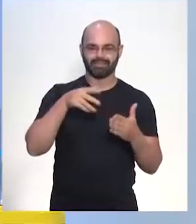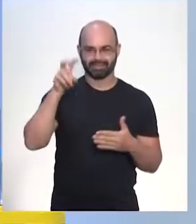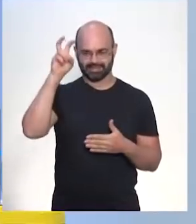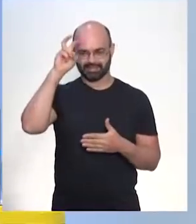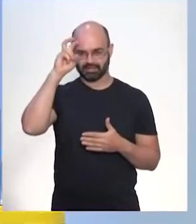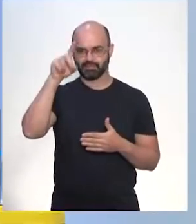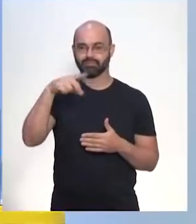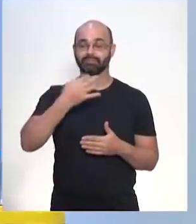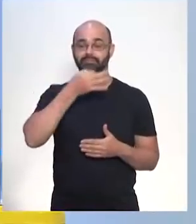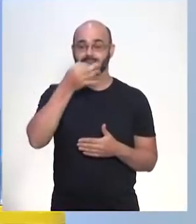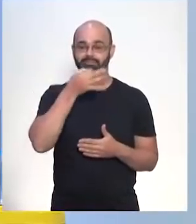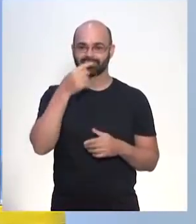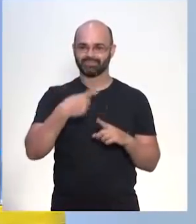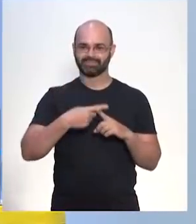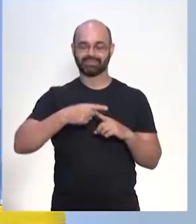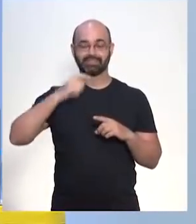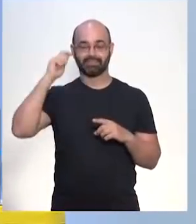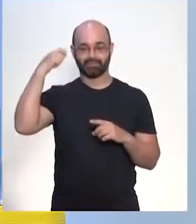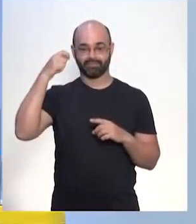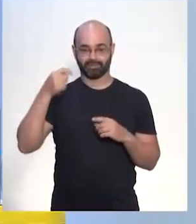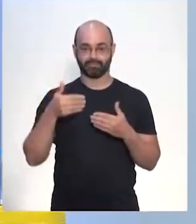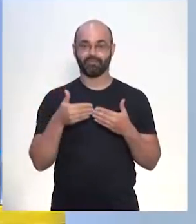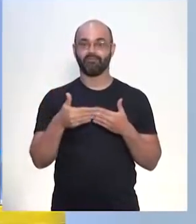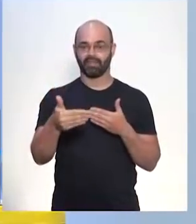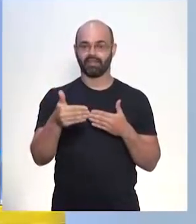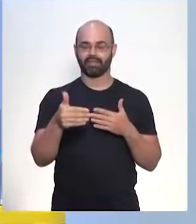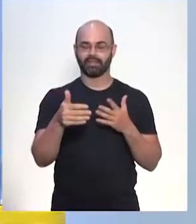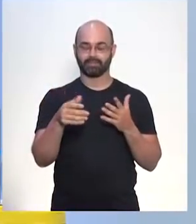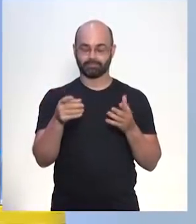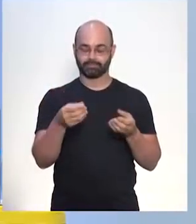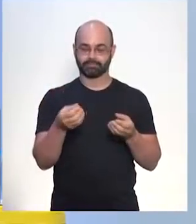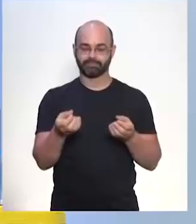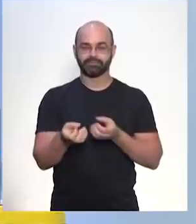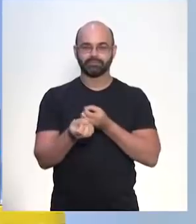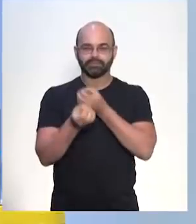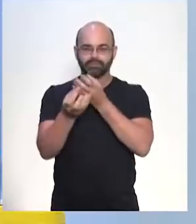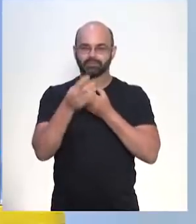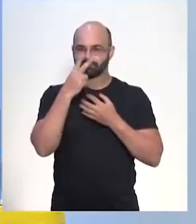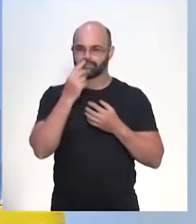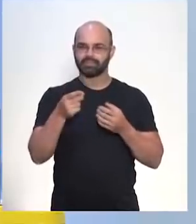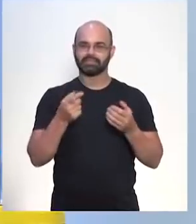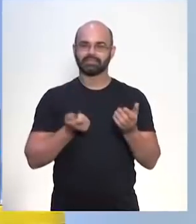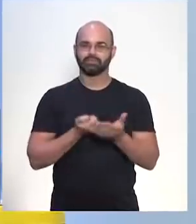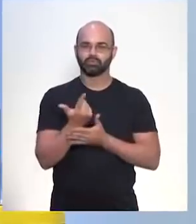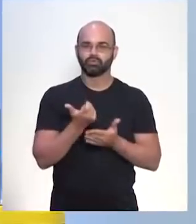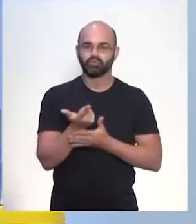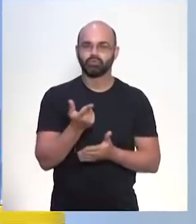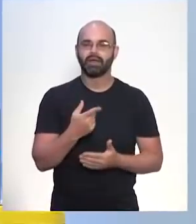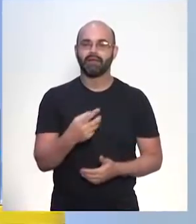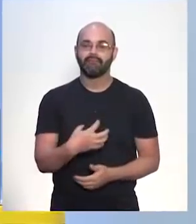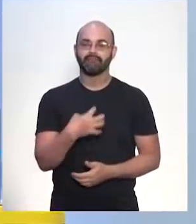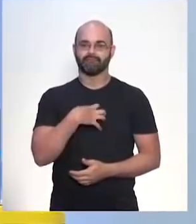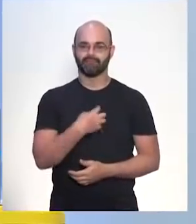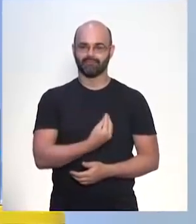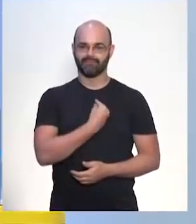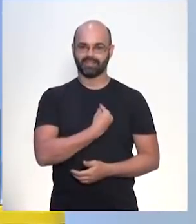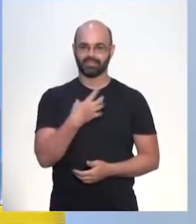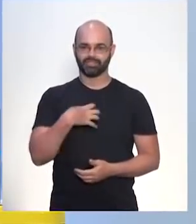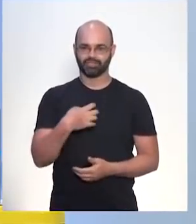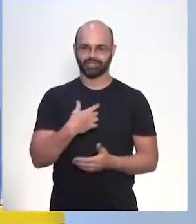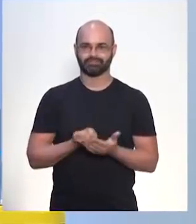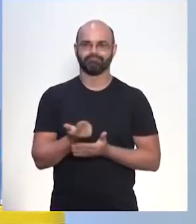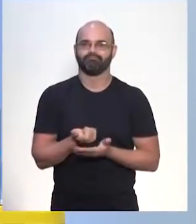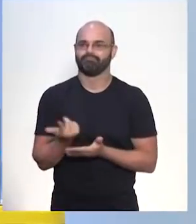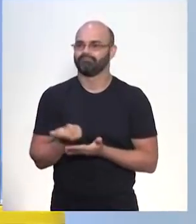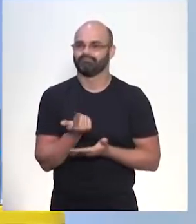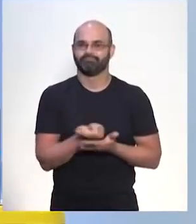gente, porque é um filme que vai passar essa ideia do consumo como um estilo de vida. Então, para atender essas necessidades que eu falei